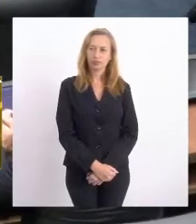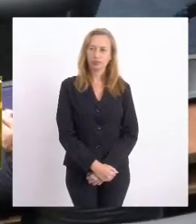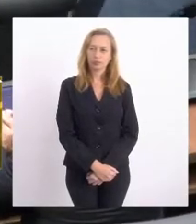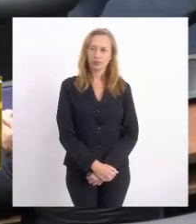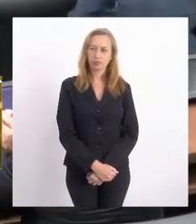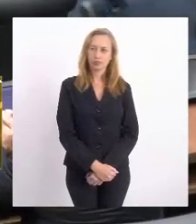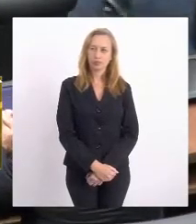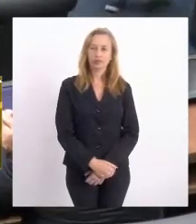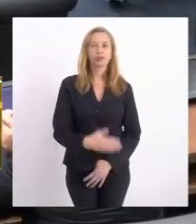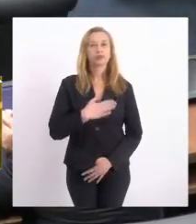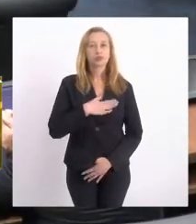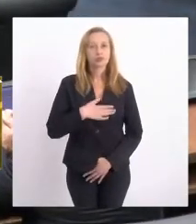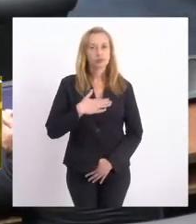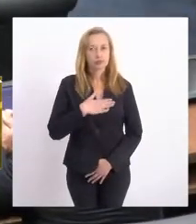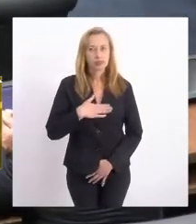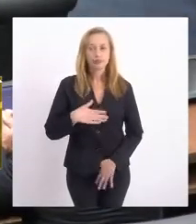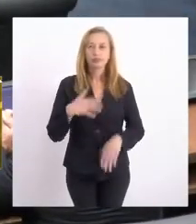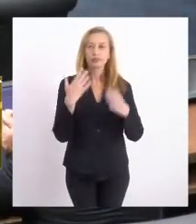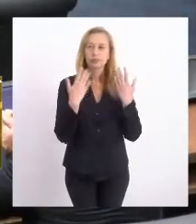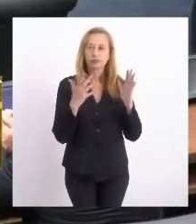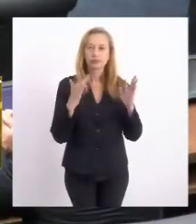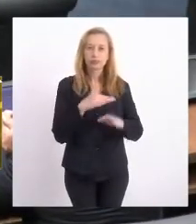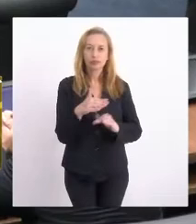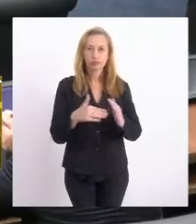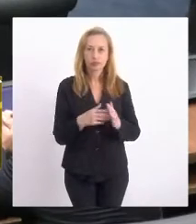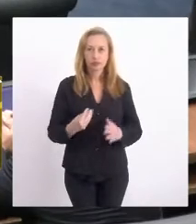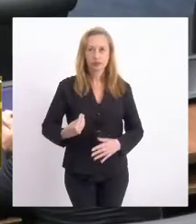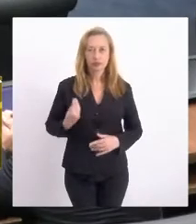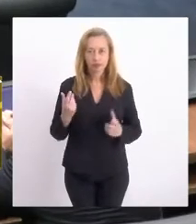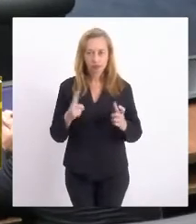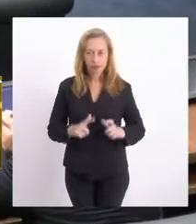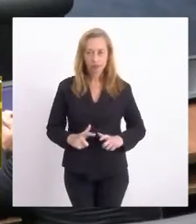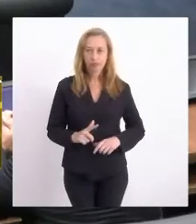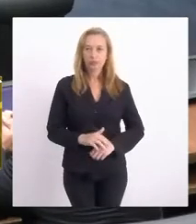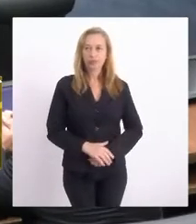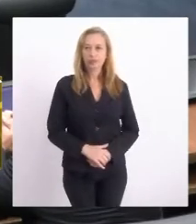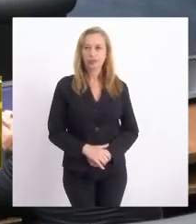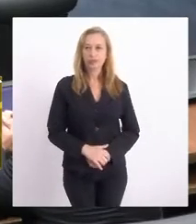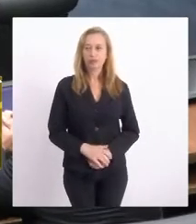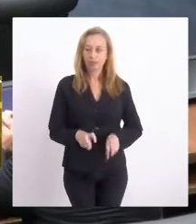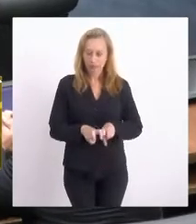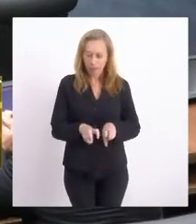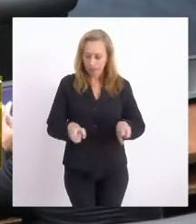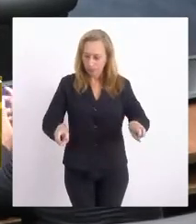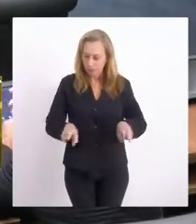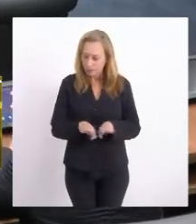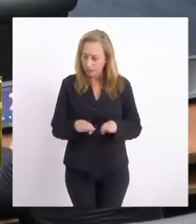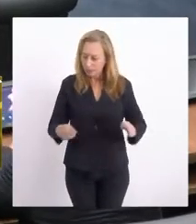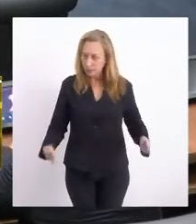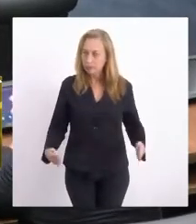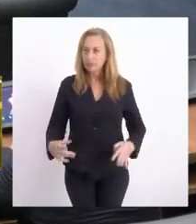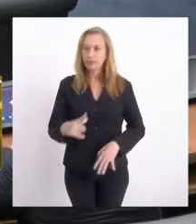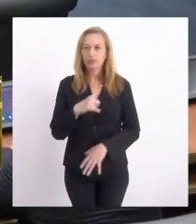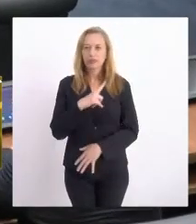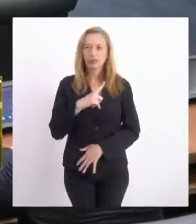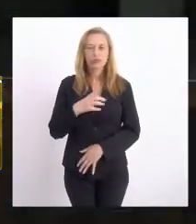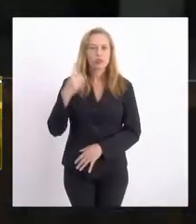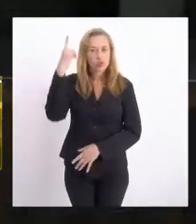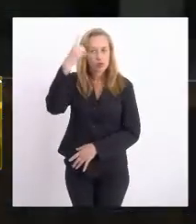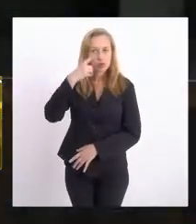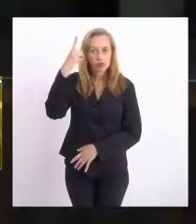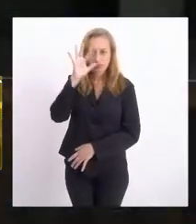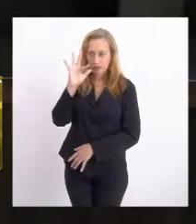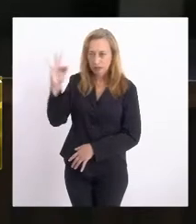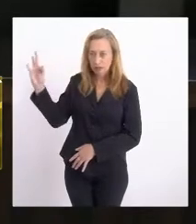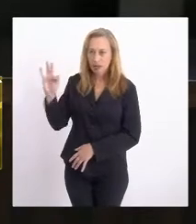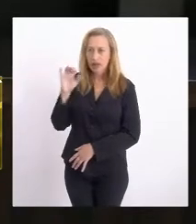eu gostaria de estar saudamos a todos que estão aqui presente e compondo a mesa temos aqui o deputado